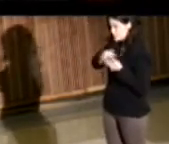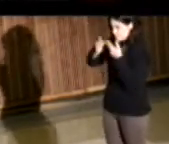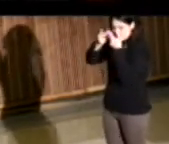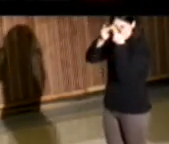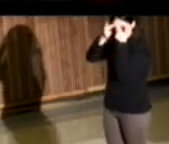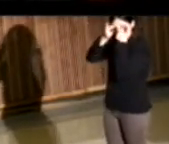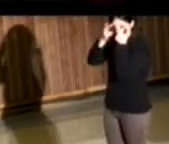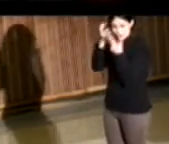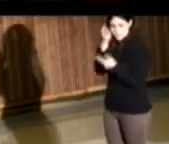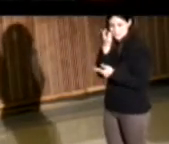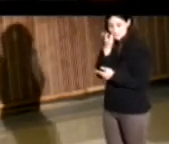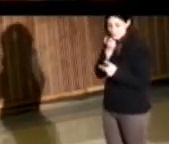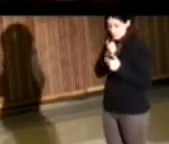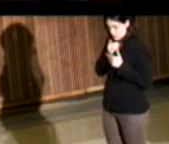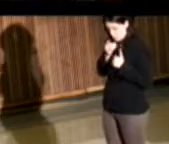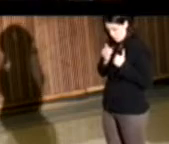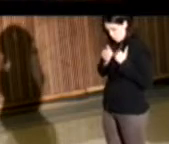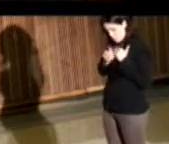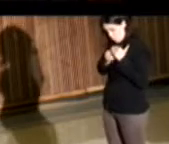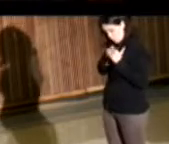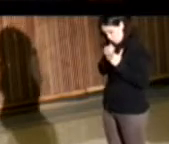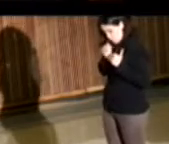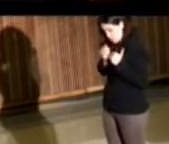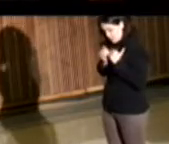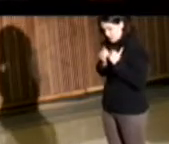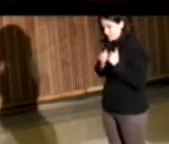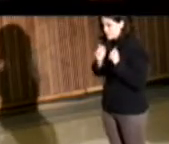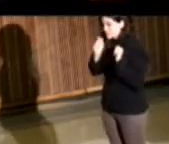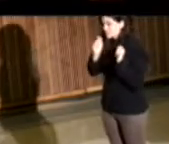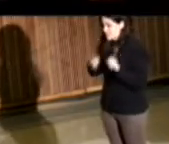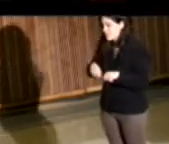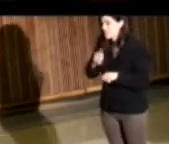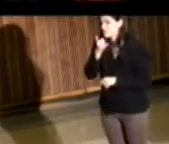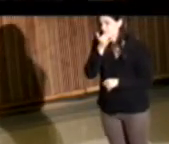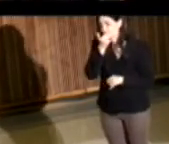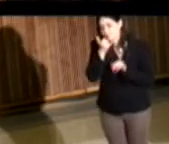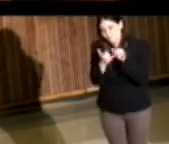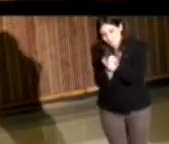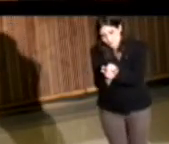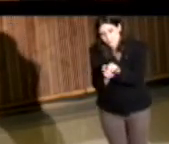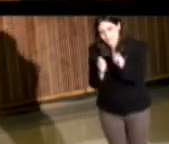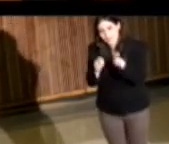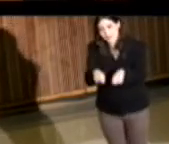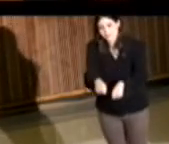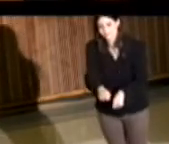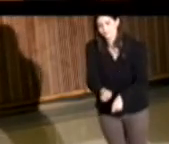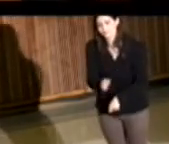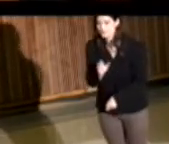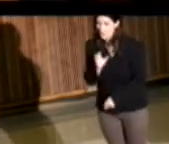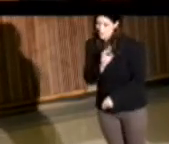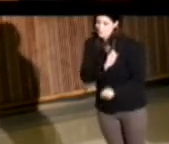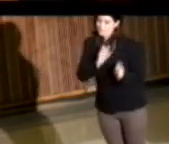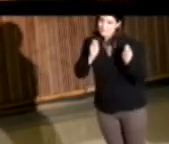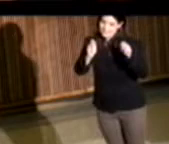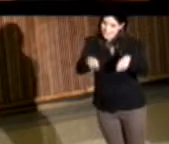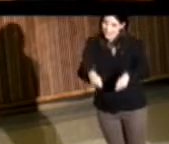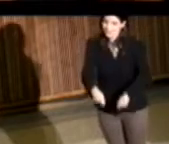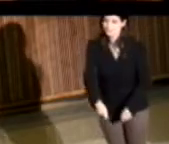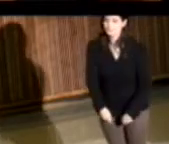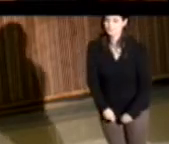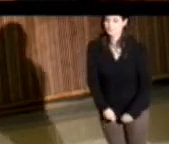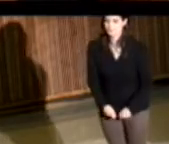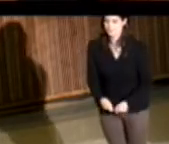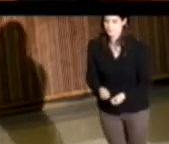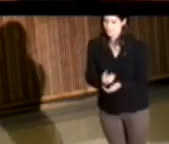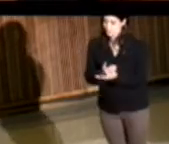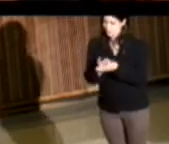nosso coração, a gente consegue perdoar. E a gente consegue amar. E a gente consegue